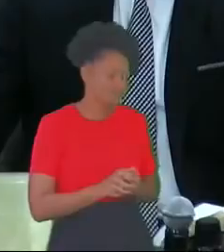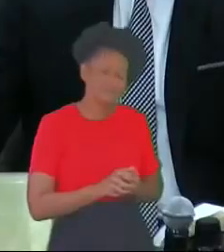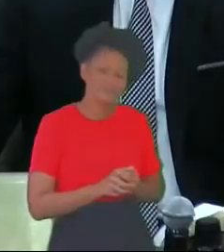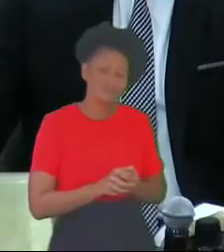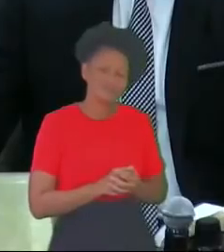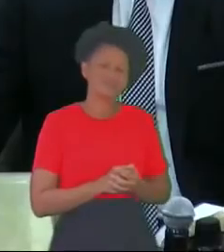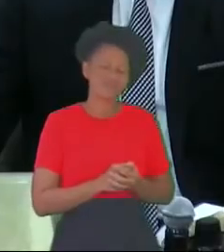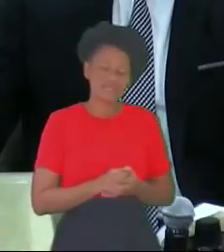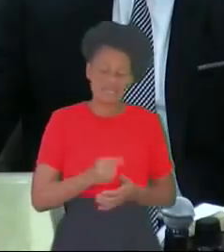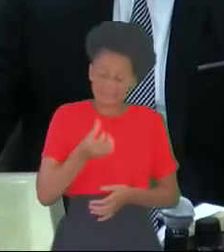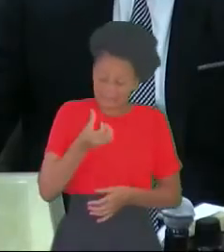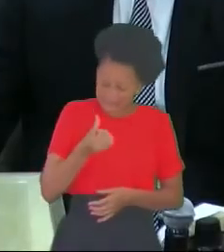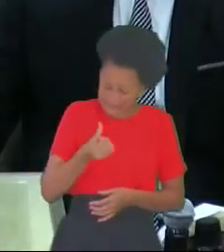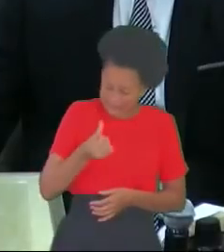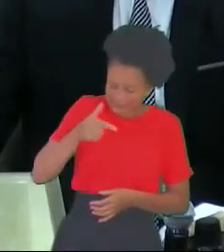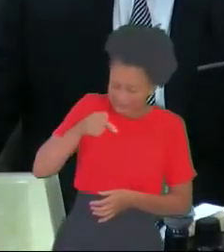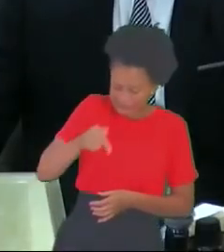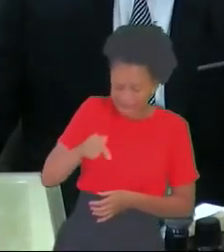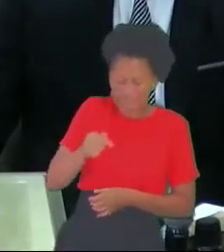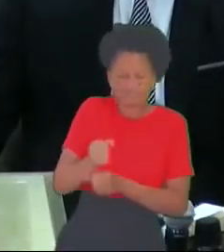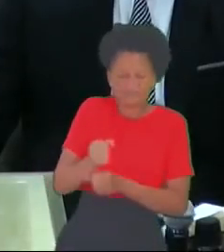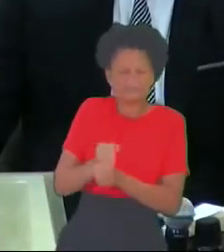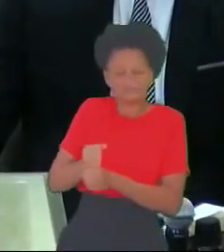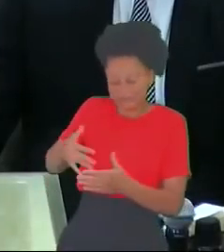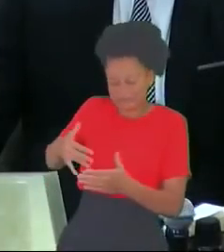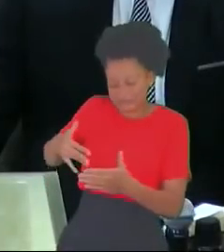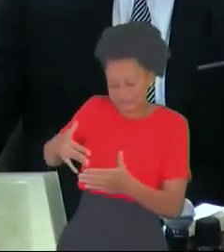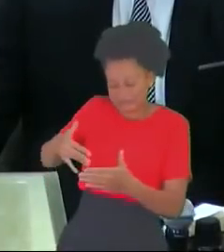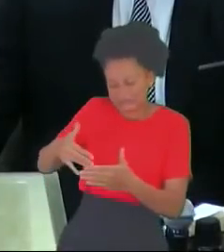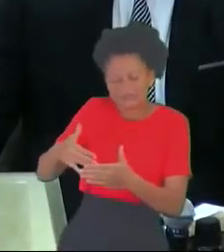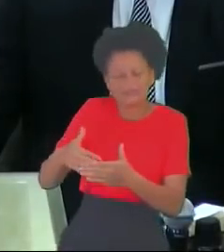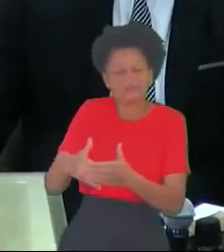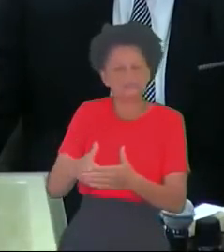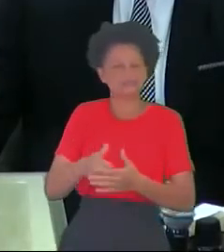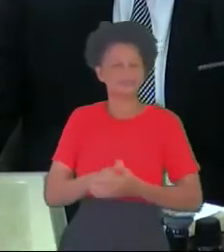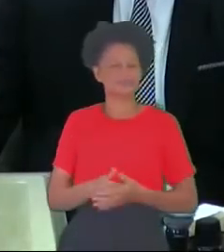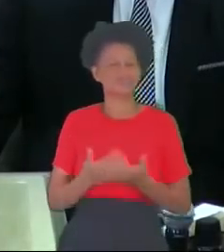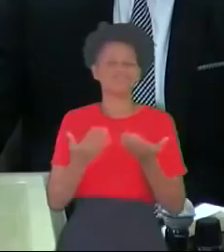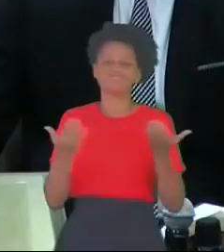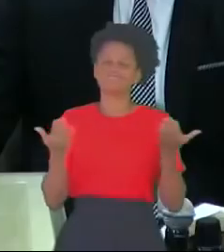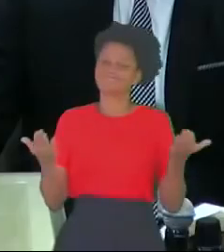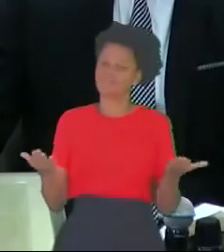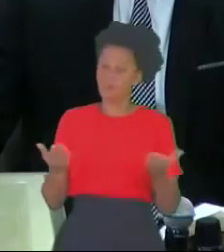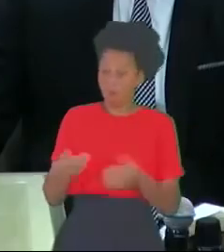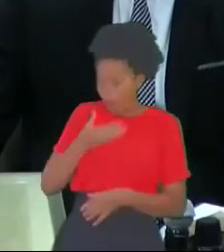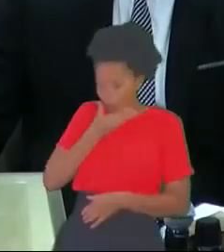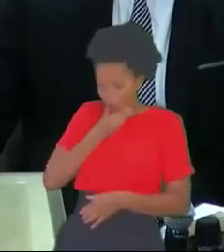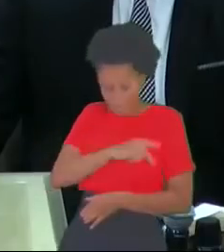67 anos depois de Pentecostes. Aleluia. Aquela igreja foi fundada por Paulo. Estão